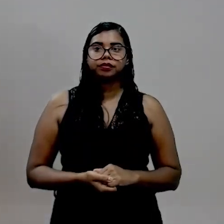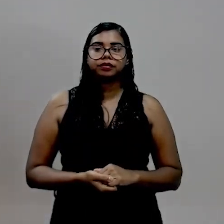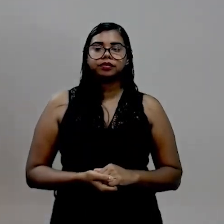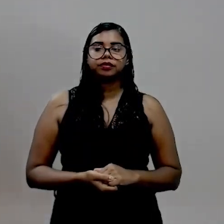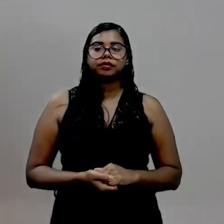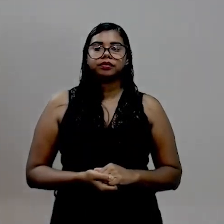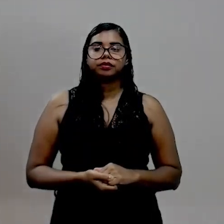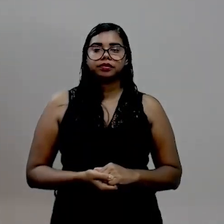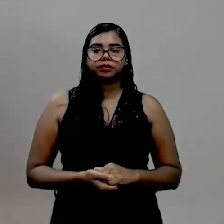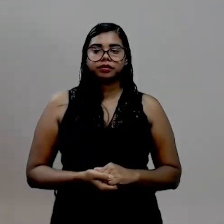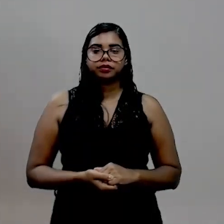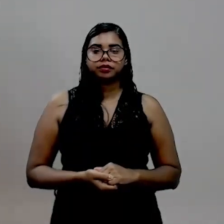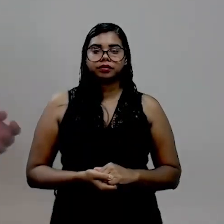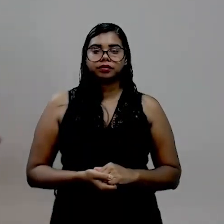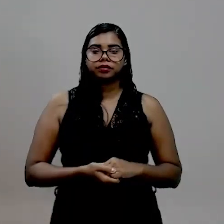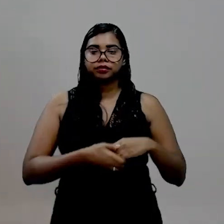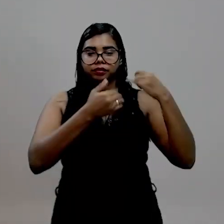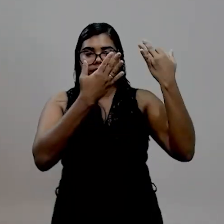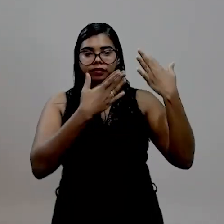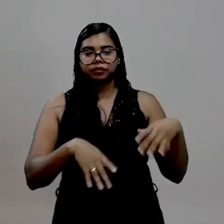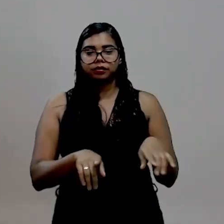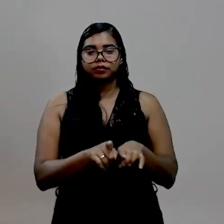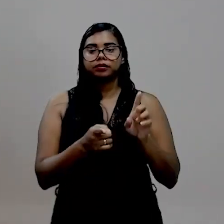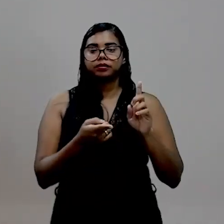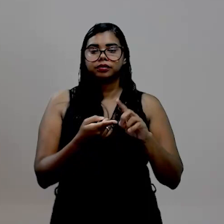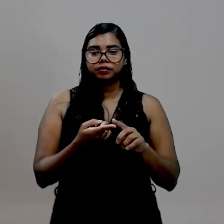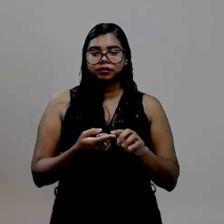dessa mensagem, né? Levem para casa